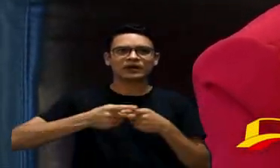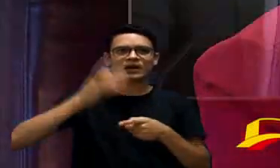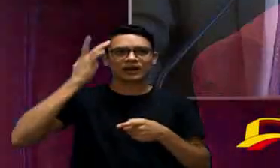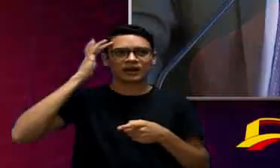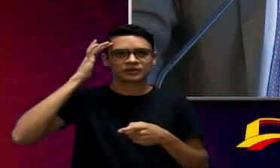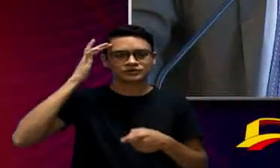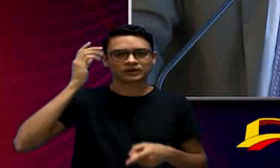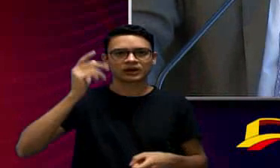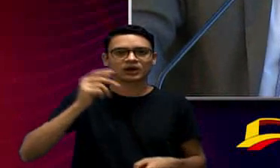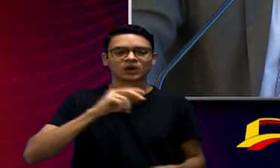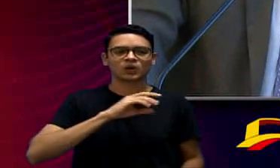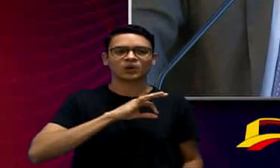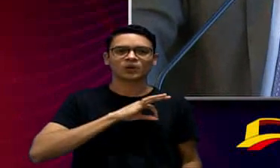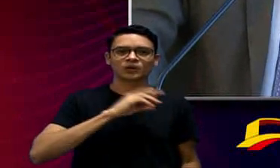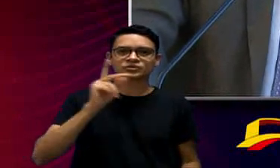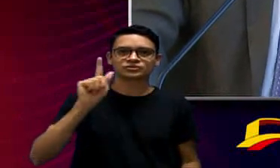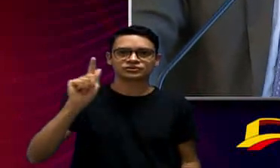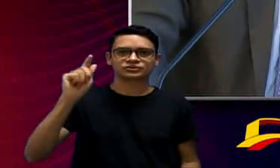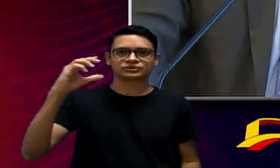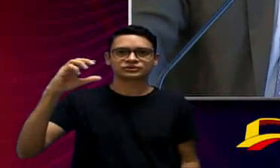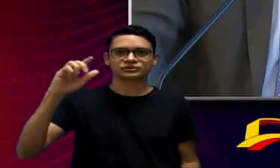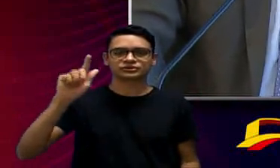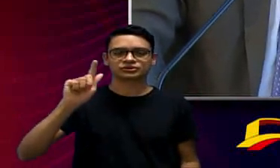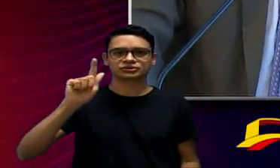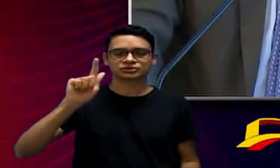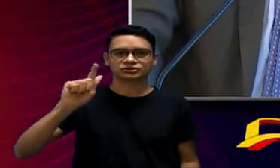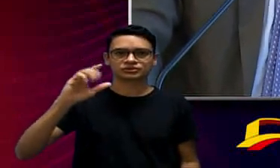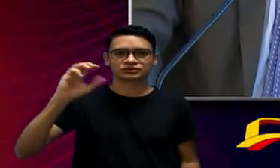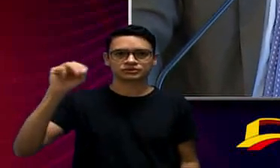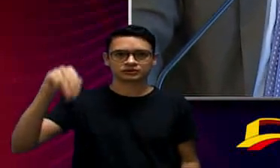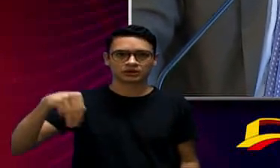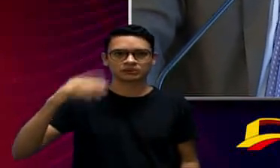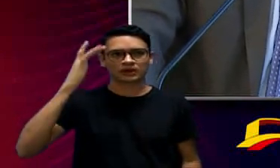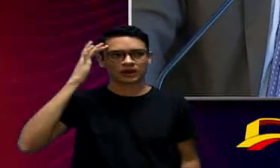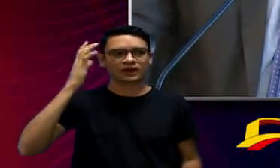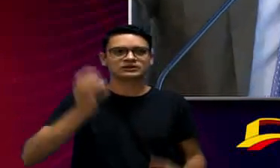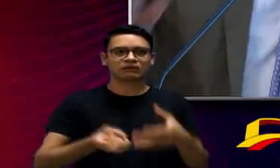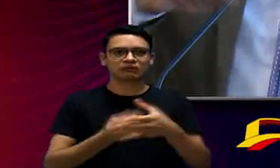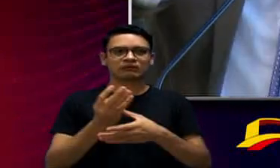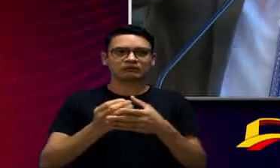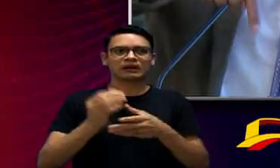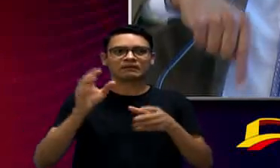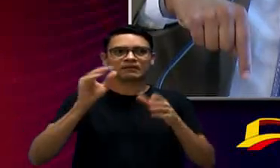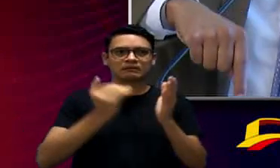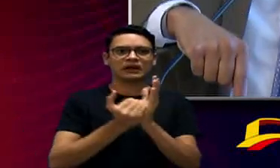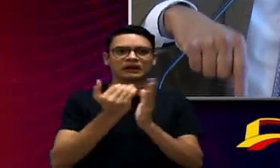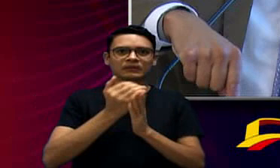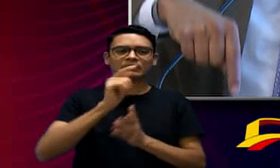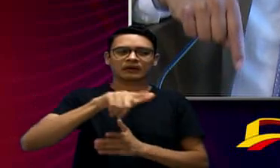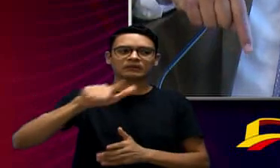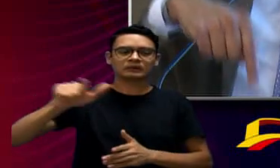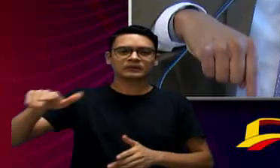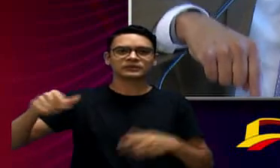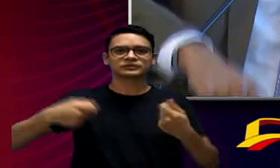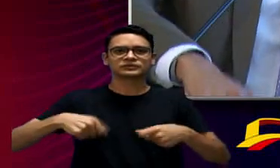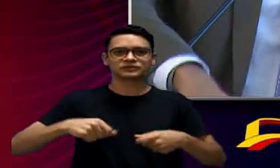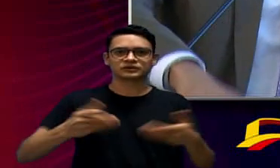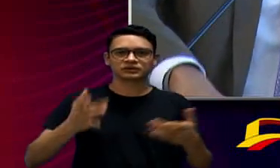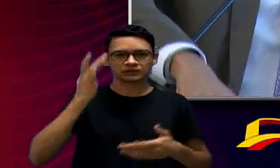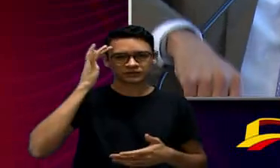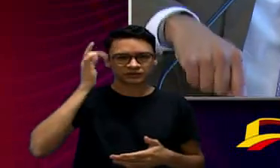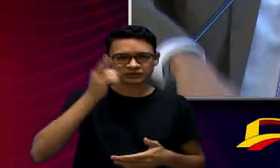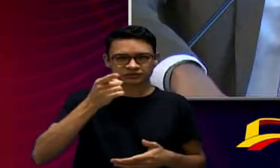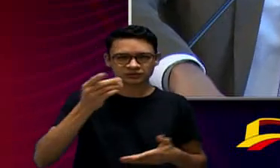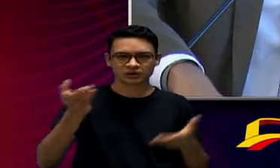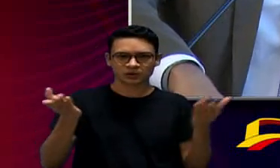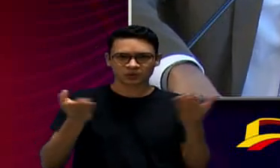guardas municipais, quando mas aí gasta, sabe com quê? Mas a vereadora gasta, acha que a guarda... A vereadora acha que a Guarda Civil Municipal agora, o nosso